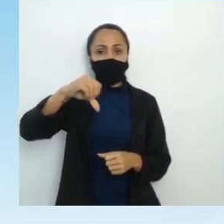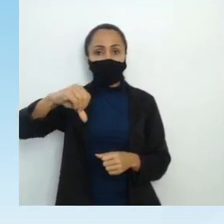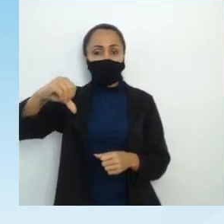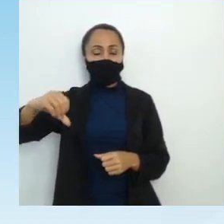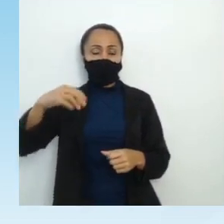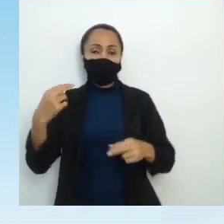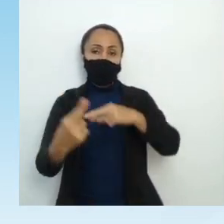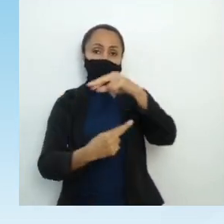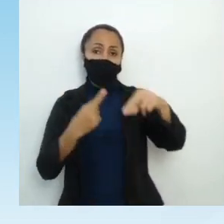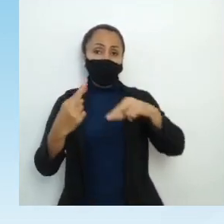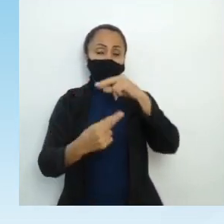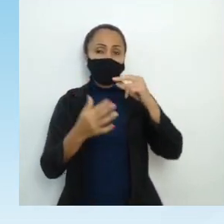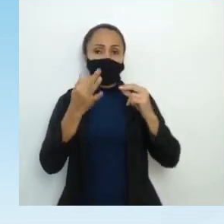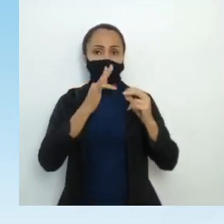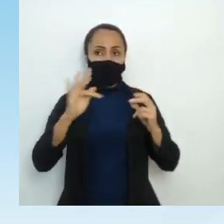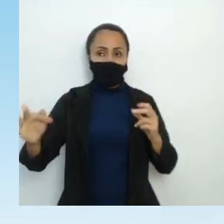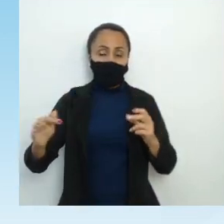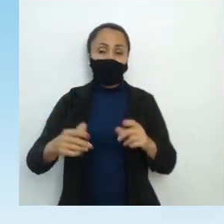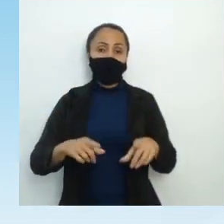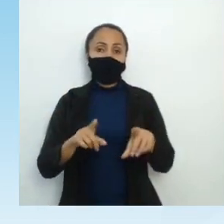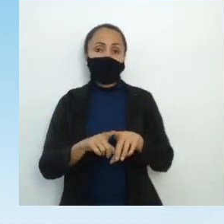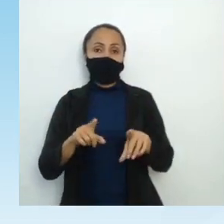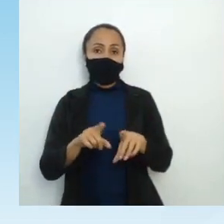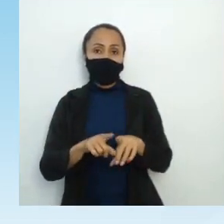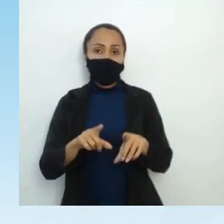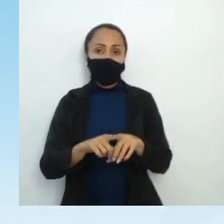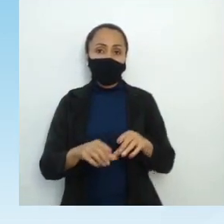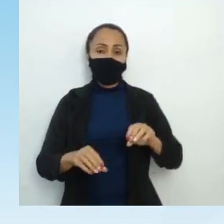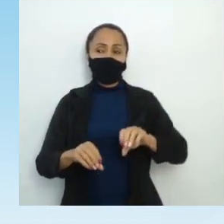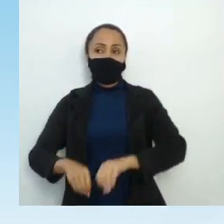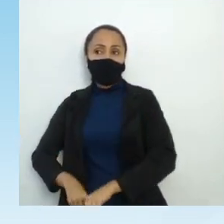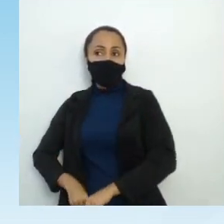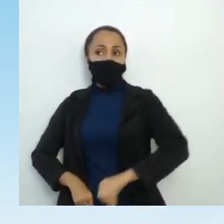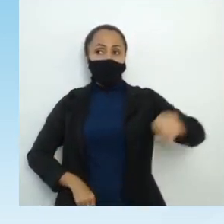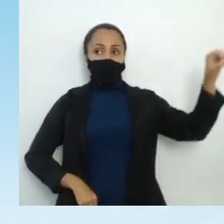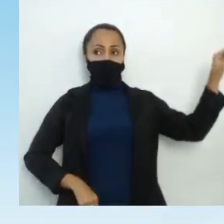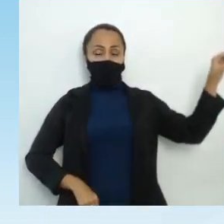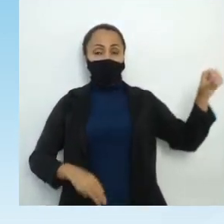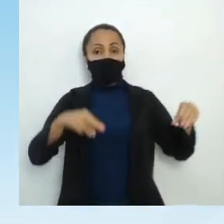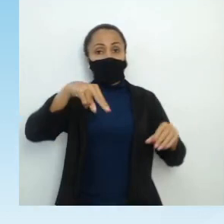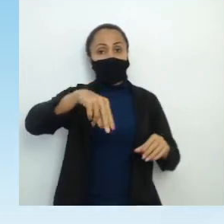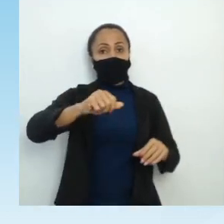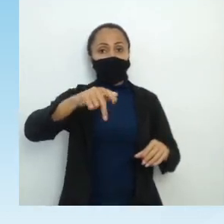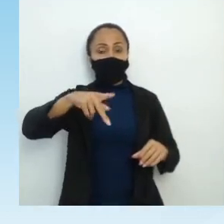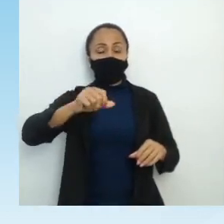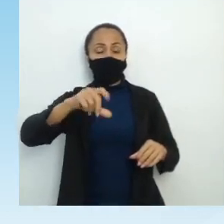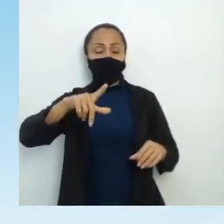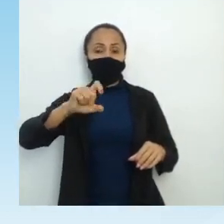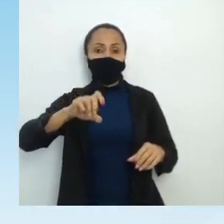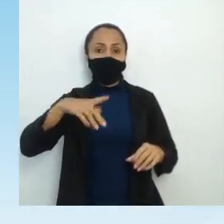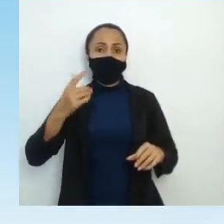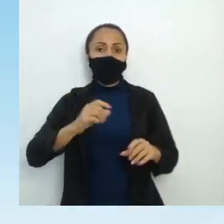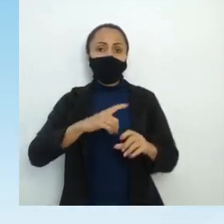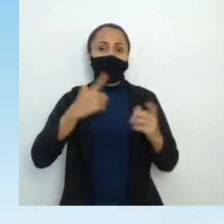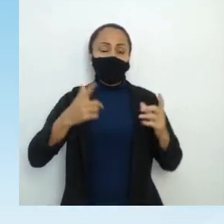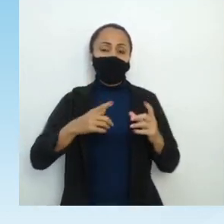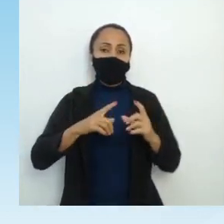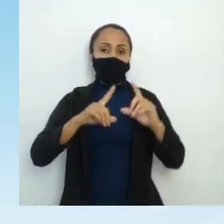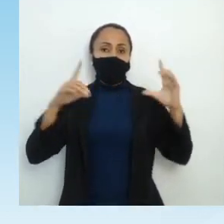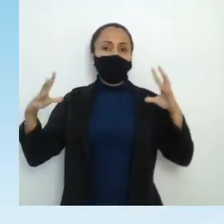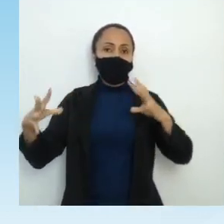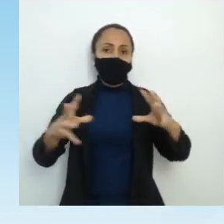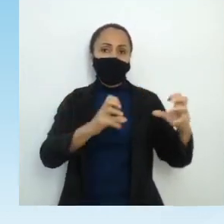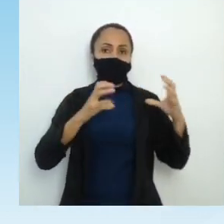Francesa. Posteriormente vai vir Napoleão, dando início à sua era napoleônica, para brigar contra essa Inglaterra que eu acabei de mostrar